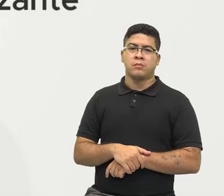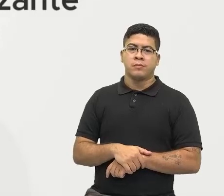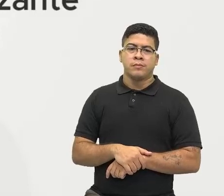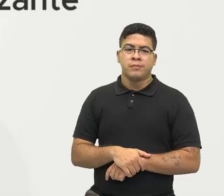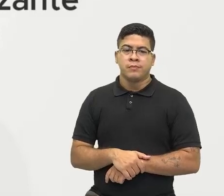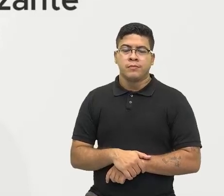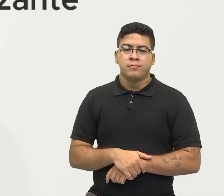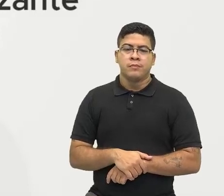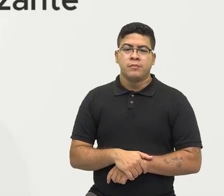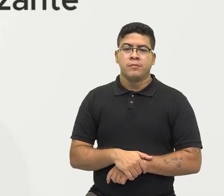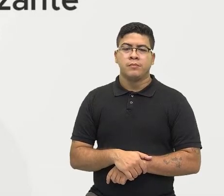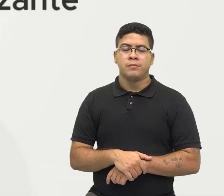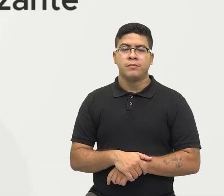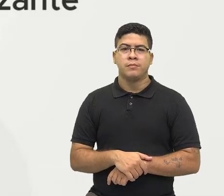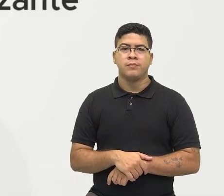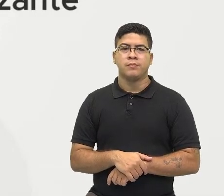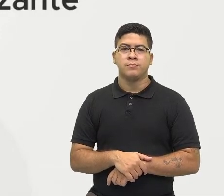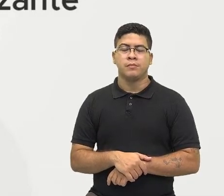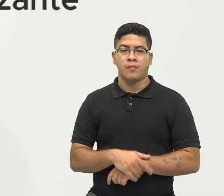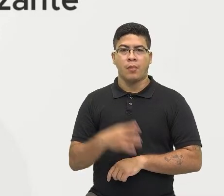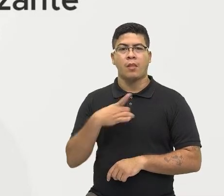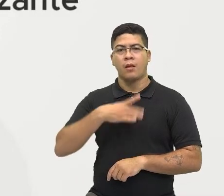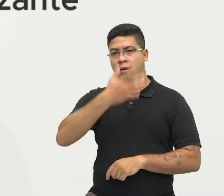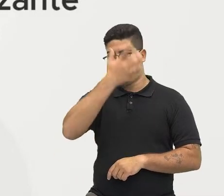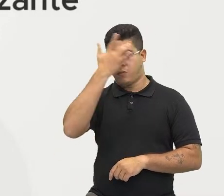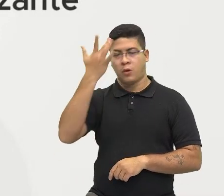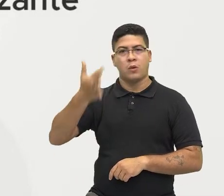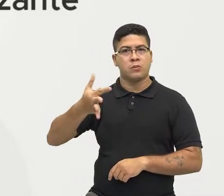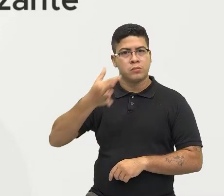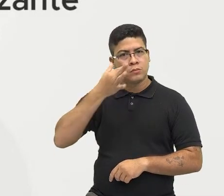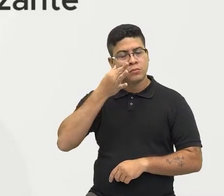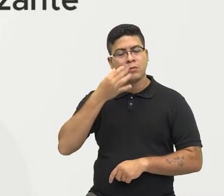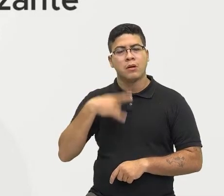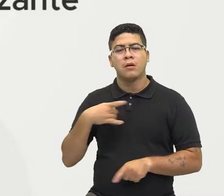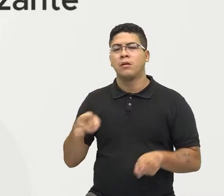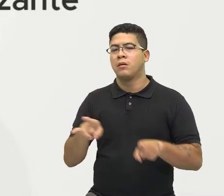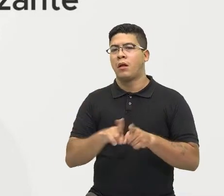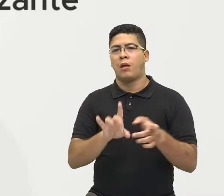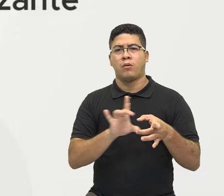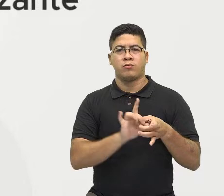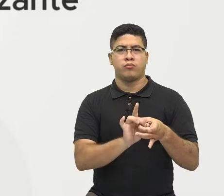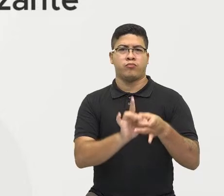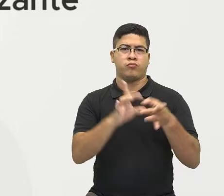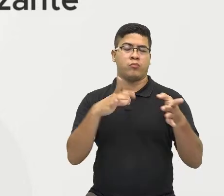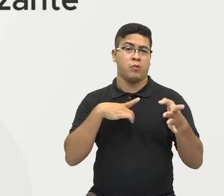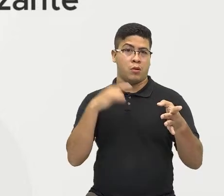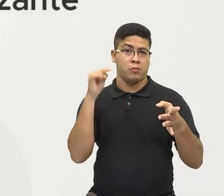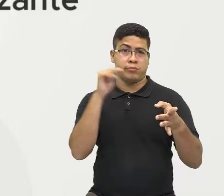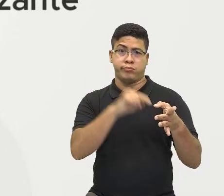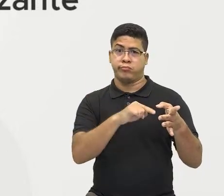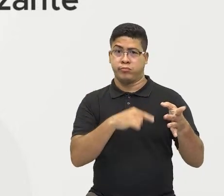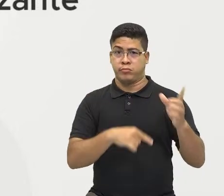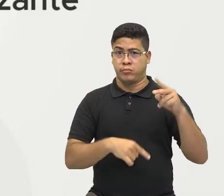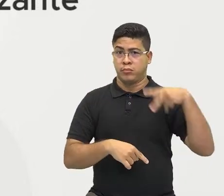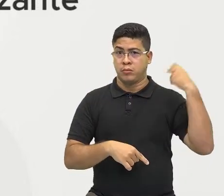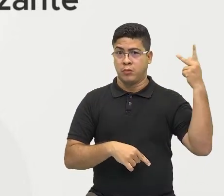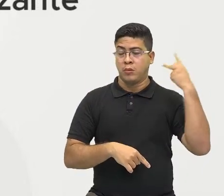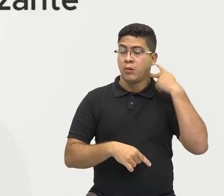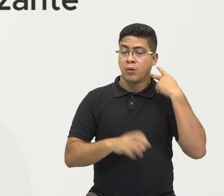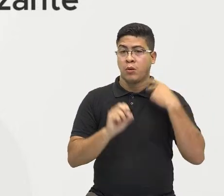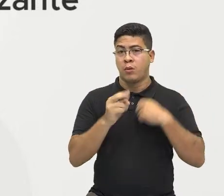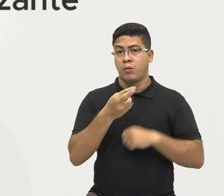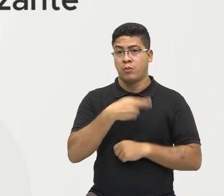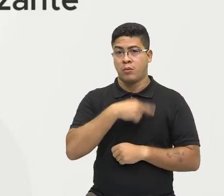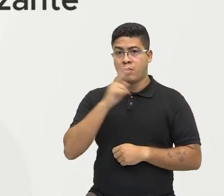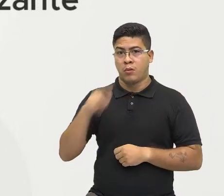Os presencistas almejavam uma literatura sem vínculo com a política ou a religião,